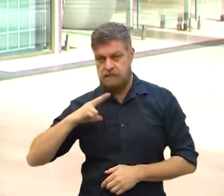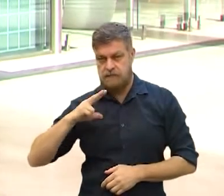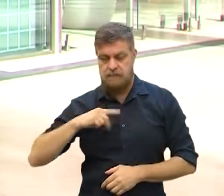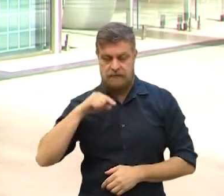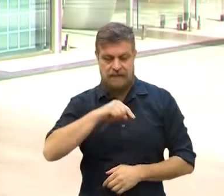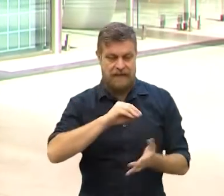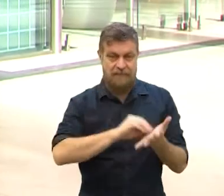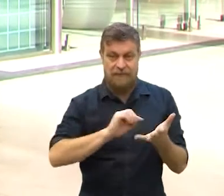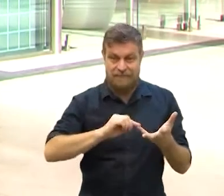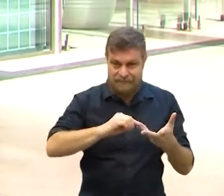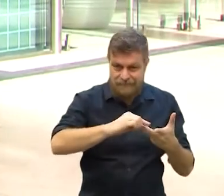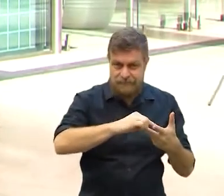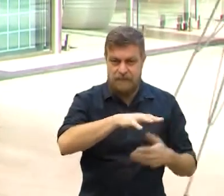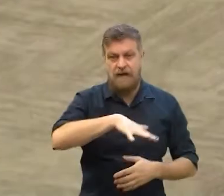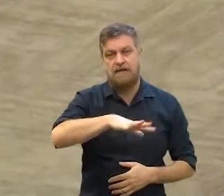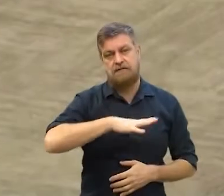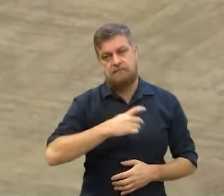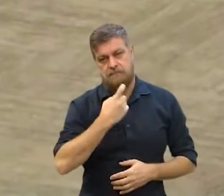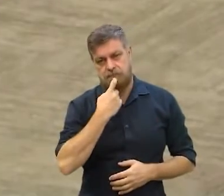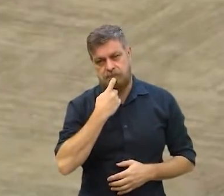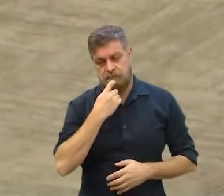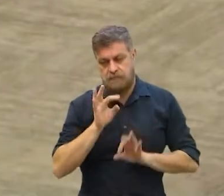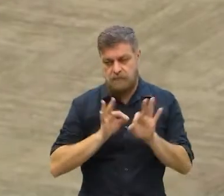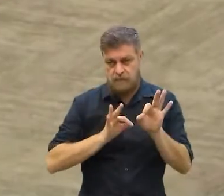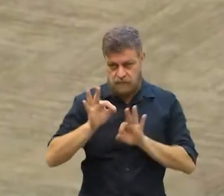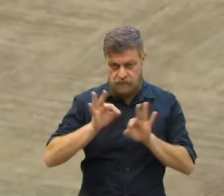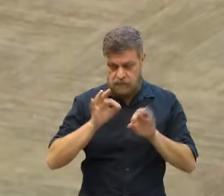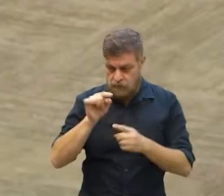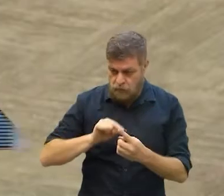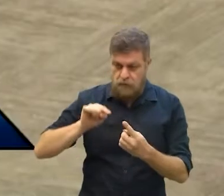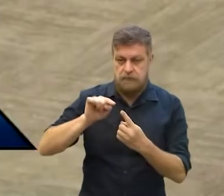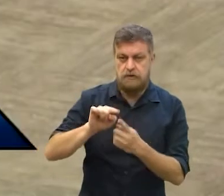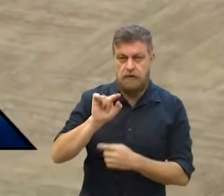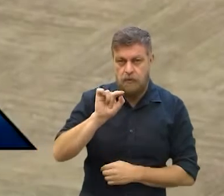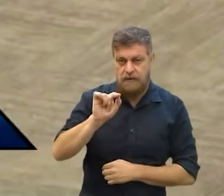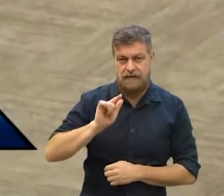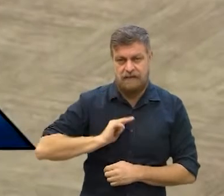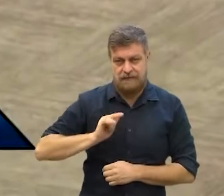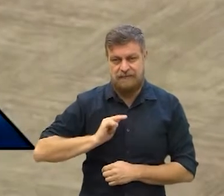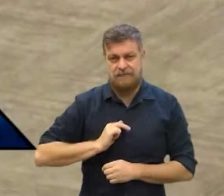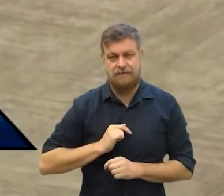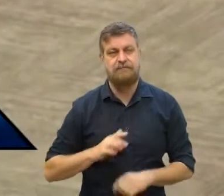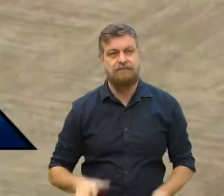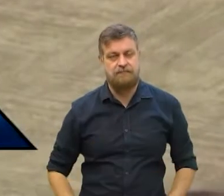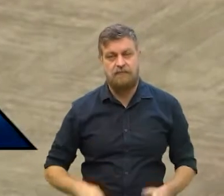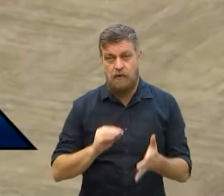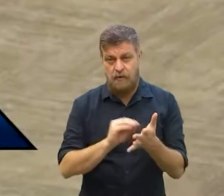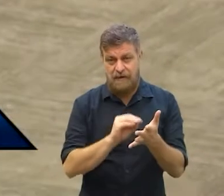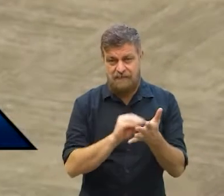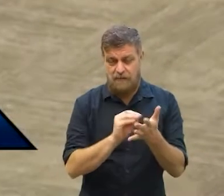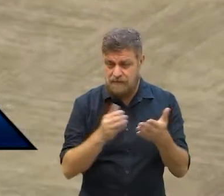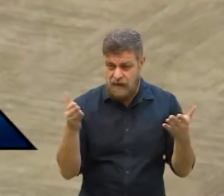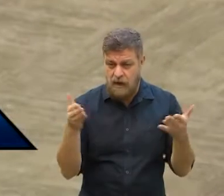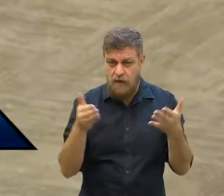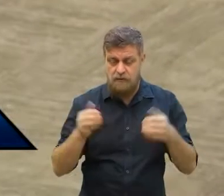para suprir a demanda do município. Esse projeto ele vem tentar diminuir a questão do déficit